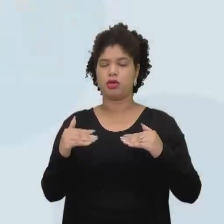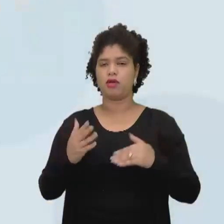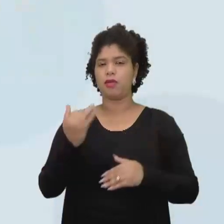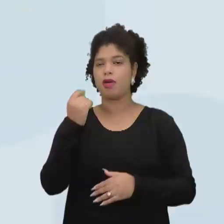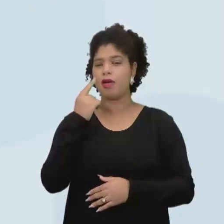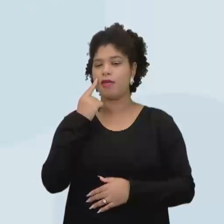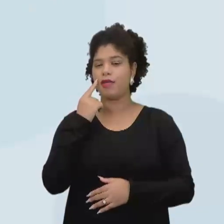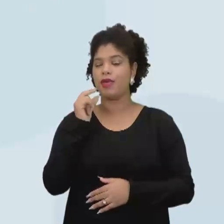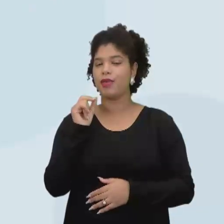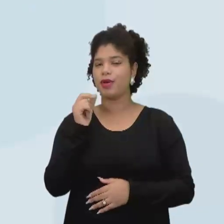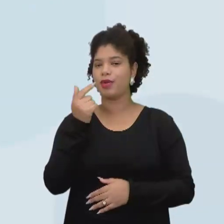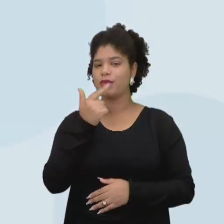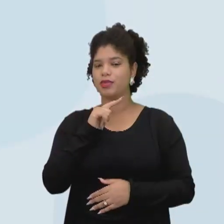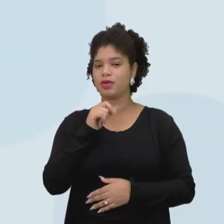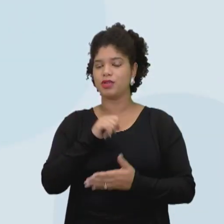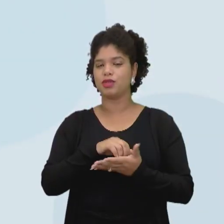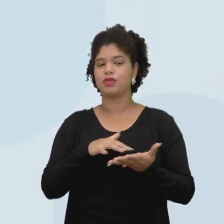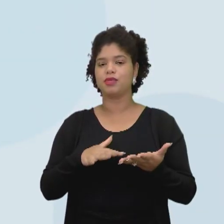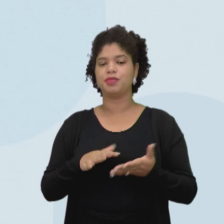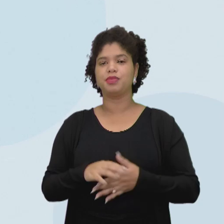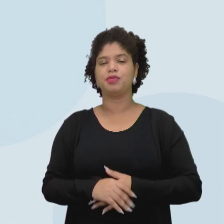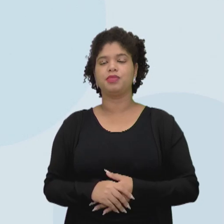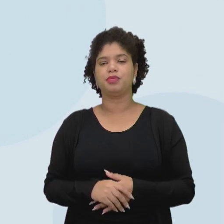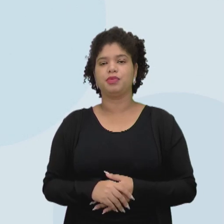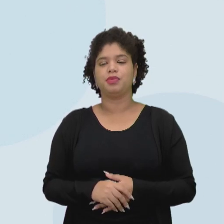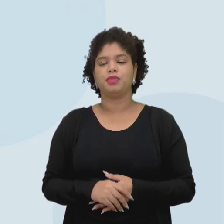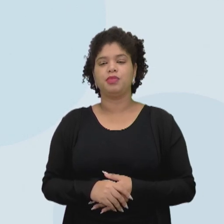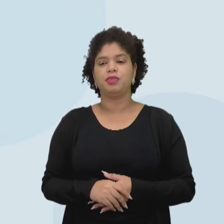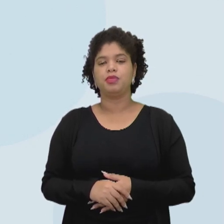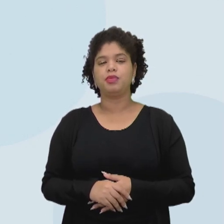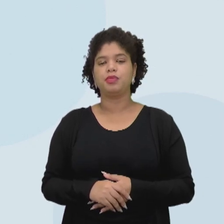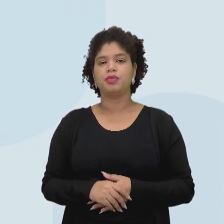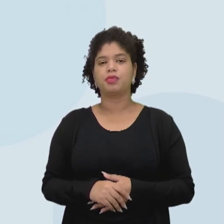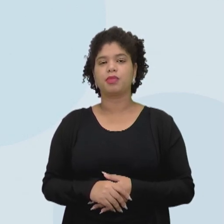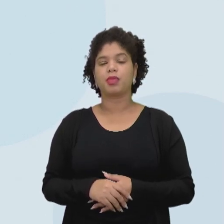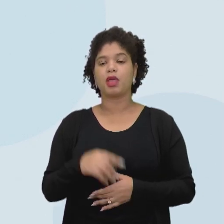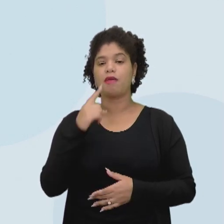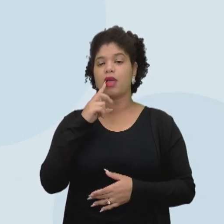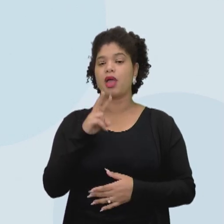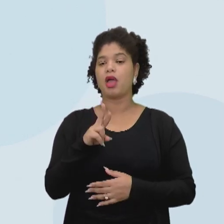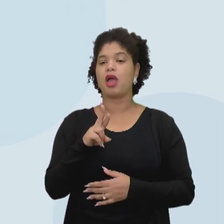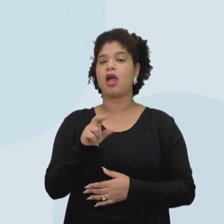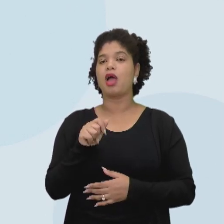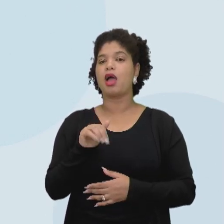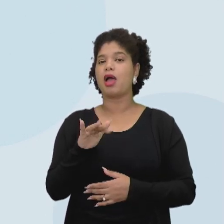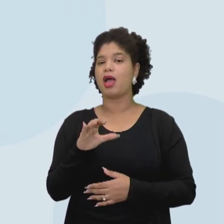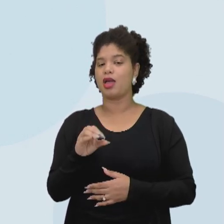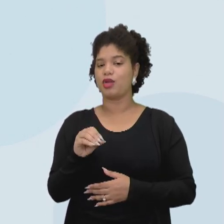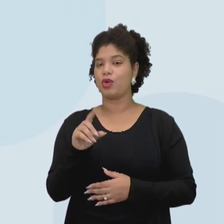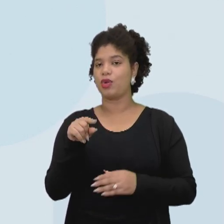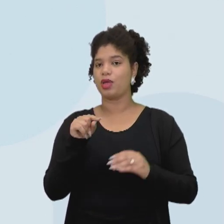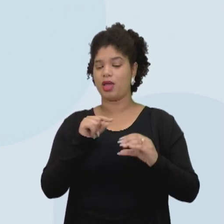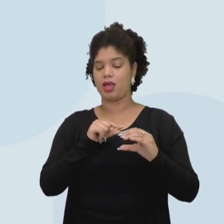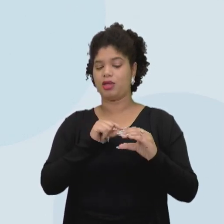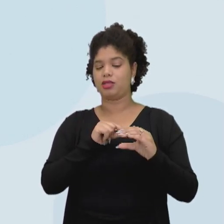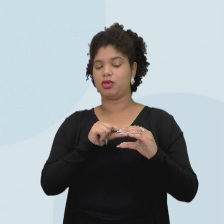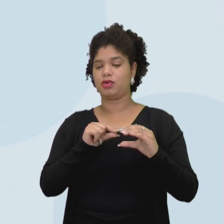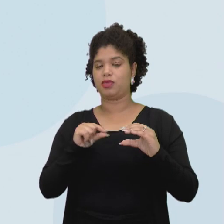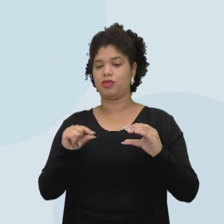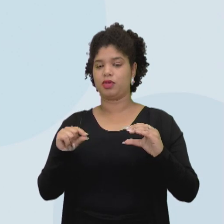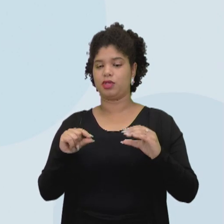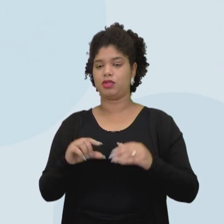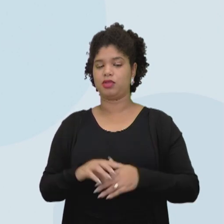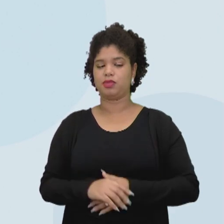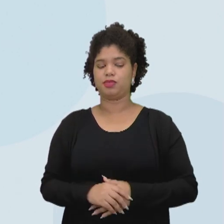o que ele perguntou pra chegar nessa parte, né? Parte 1. Qual é o seu raio? Raio de quem? Daquela circunferência que tem ali nas pontas.